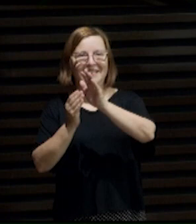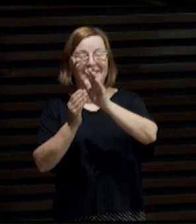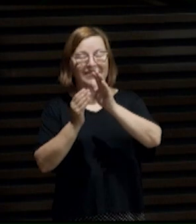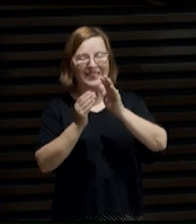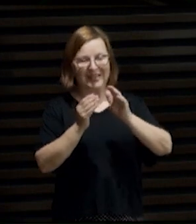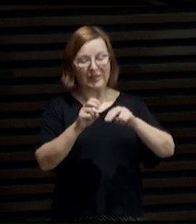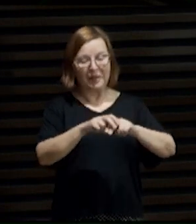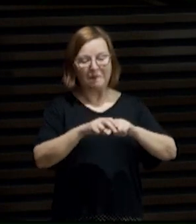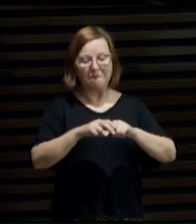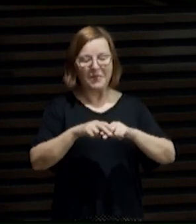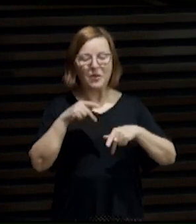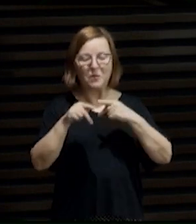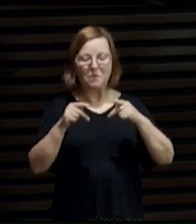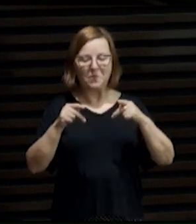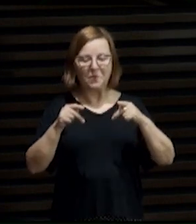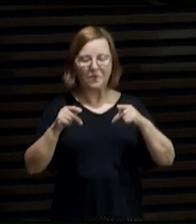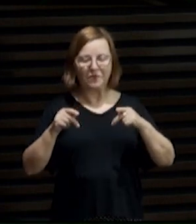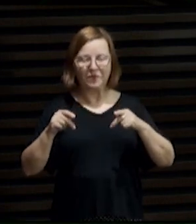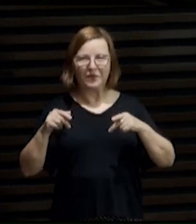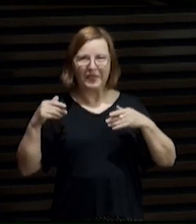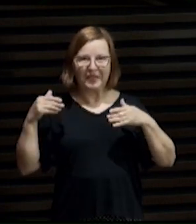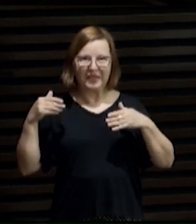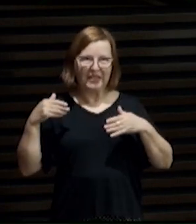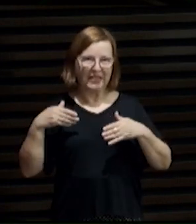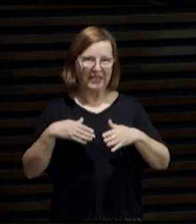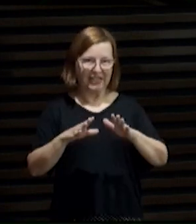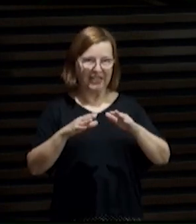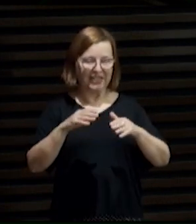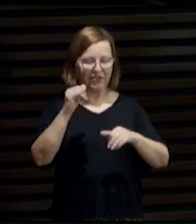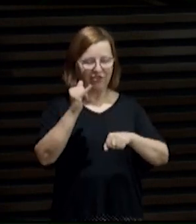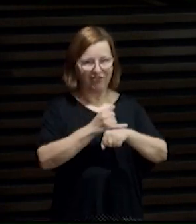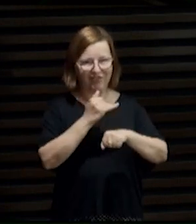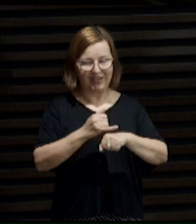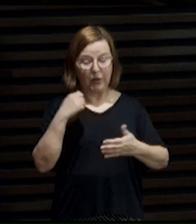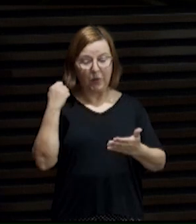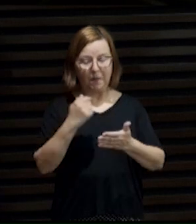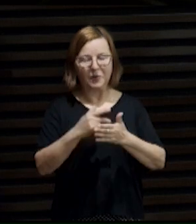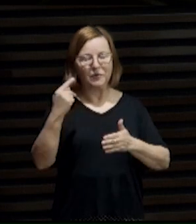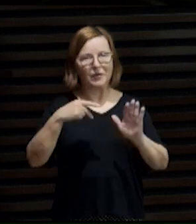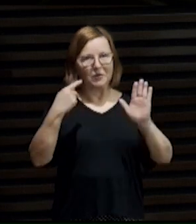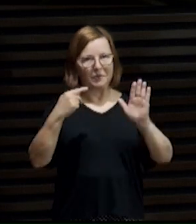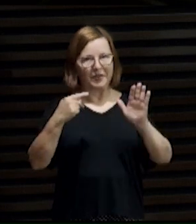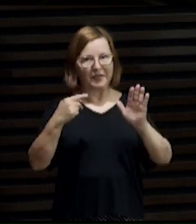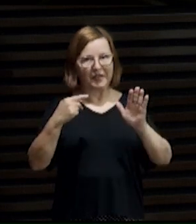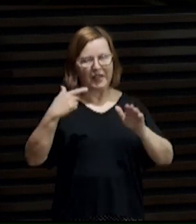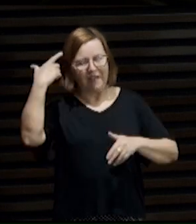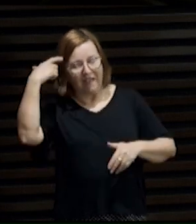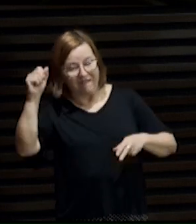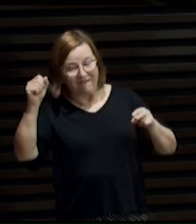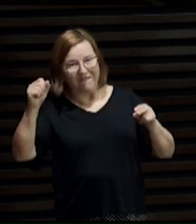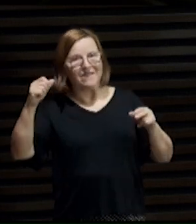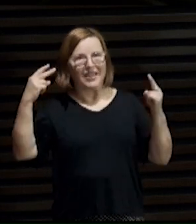Jerusalém, cumpriu a sua promessa. Venceu os seus inimigos. Matou a